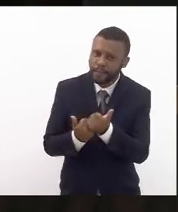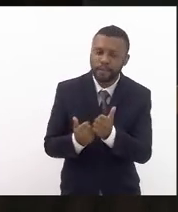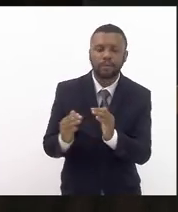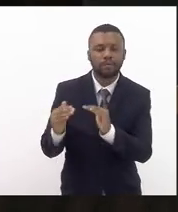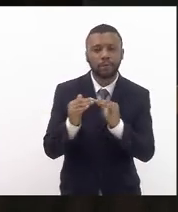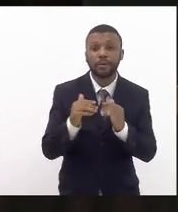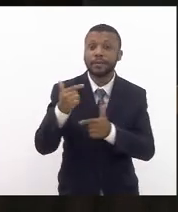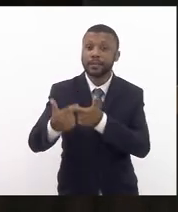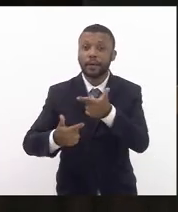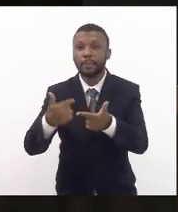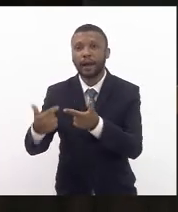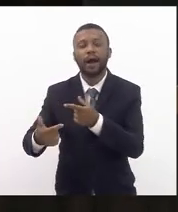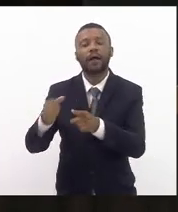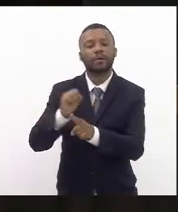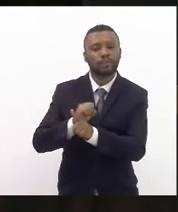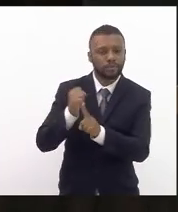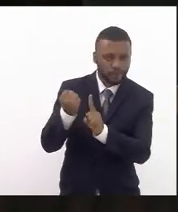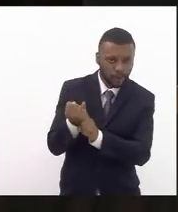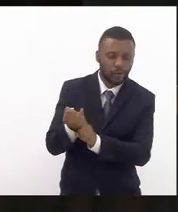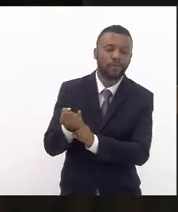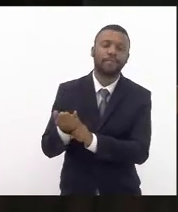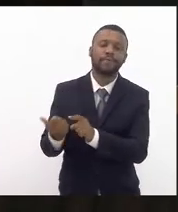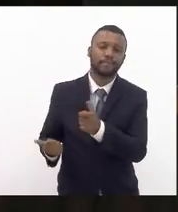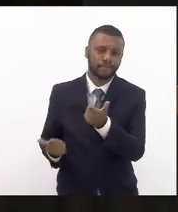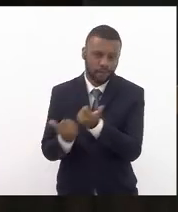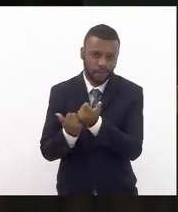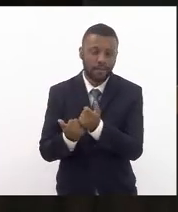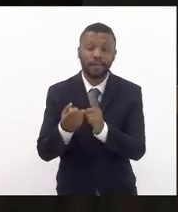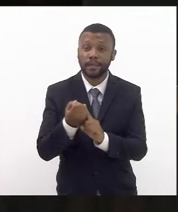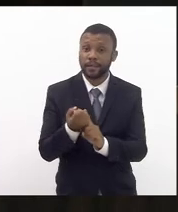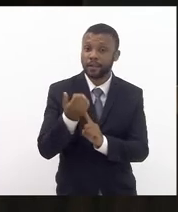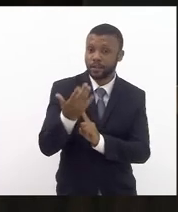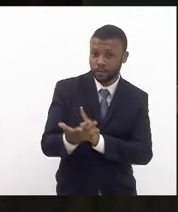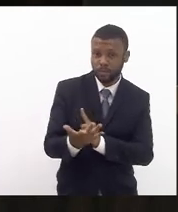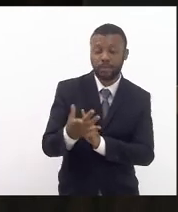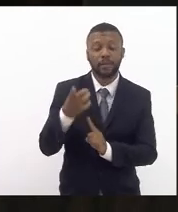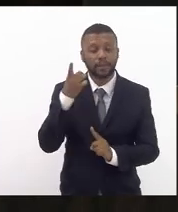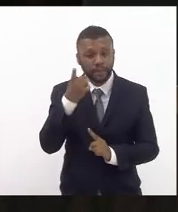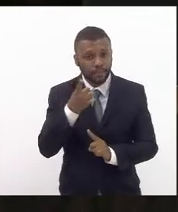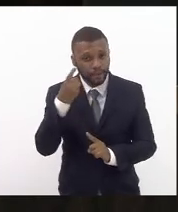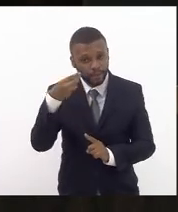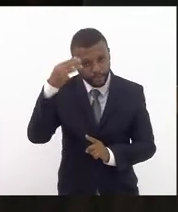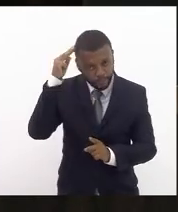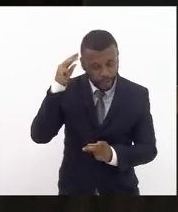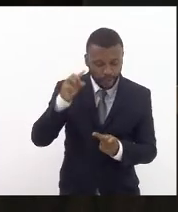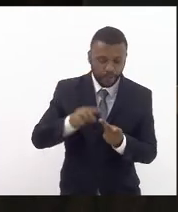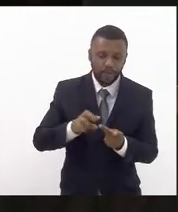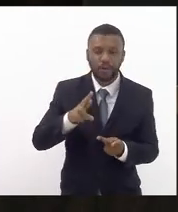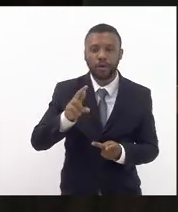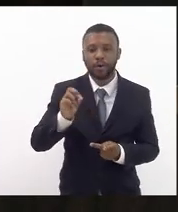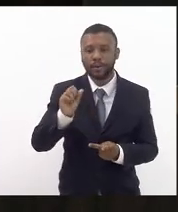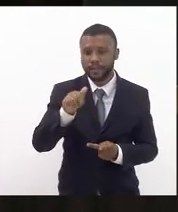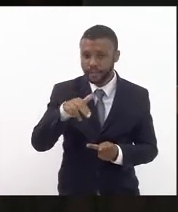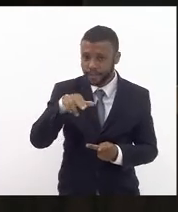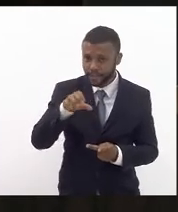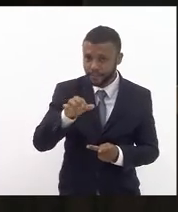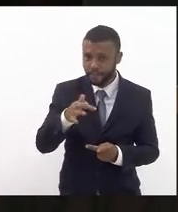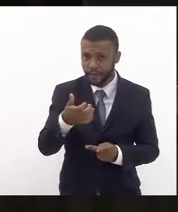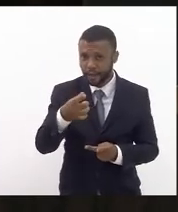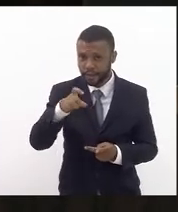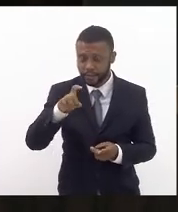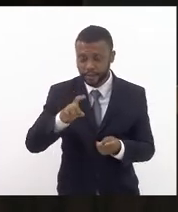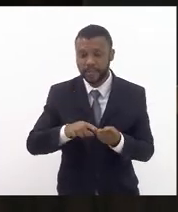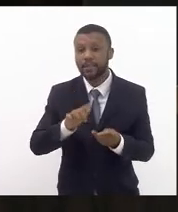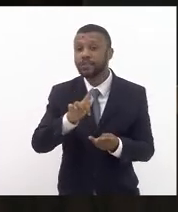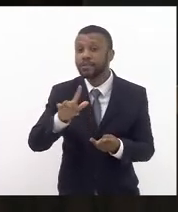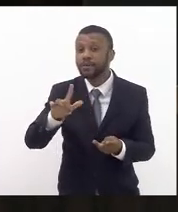Legislação Social e Seguridade Social, favorável. Relatores, deputado Márcio Pacheco, Rosane Félix, Gil Viana e Mônica Francisco. Pendente